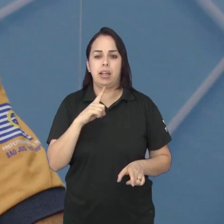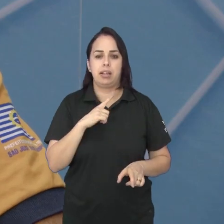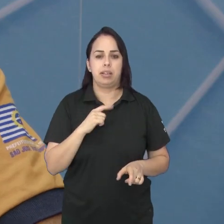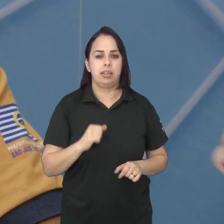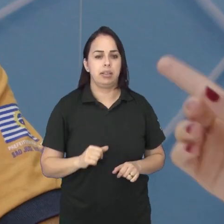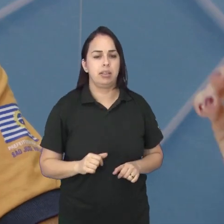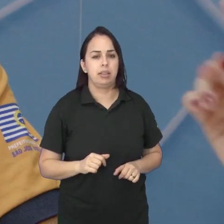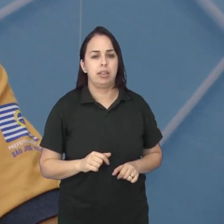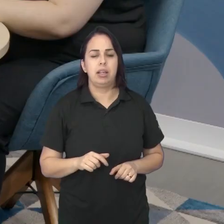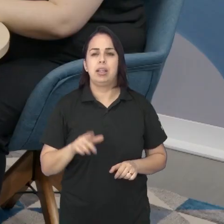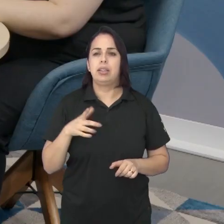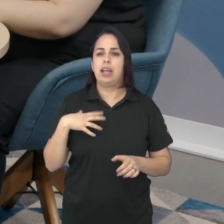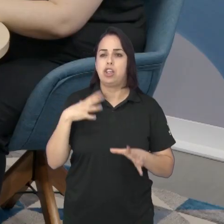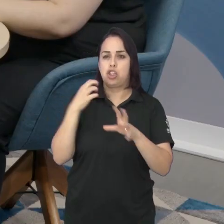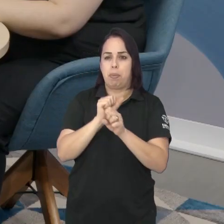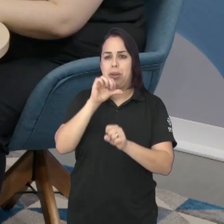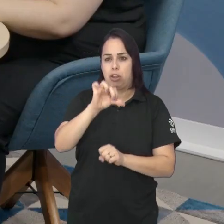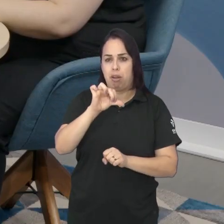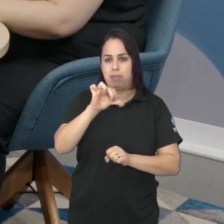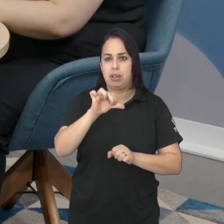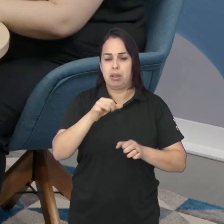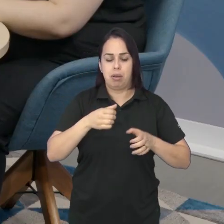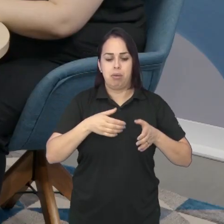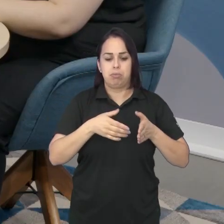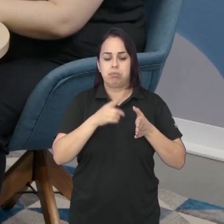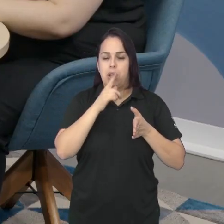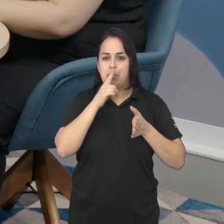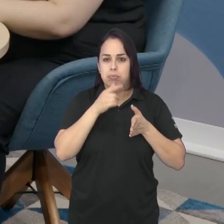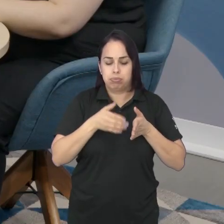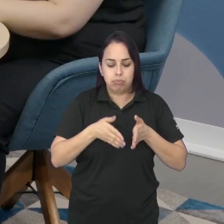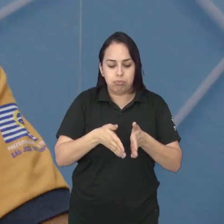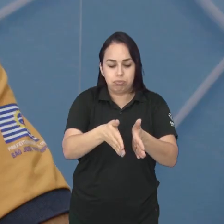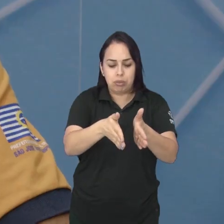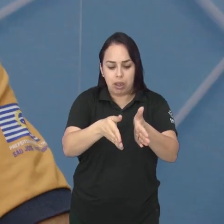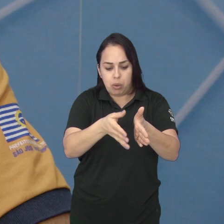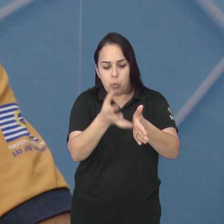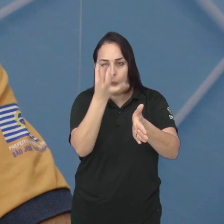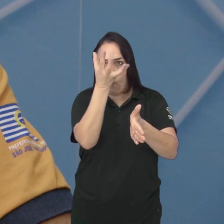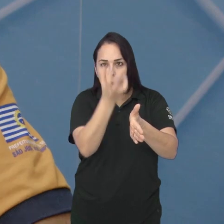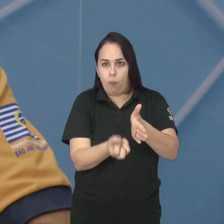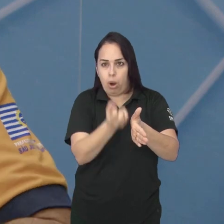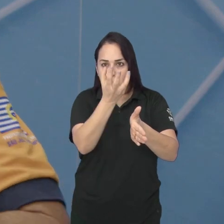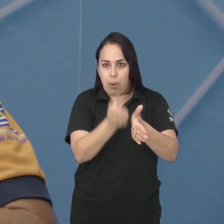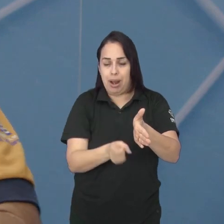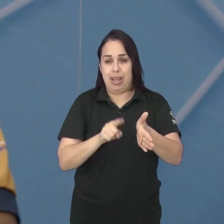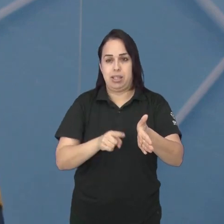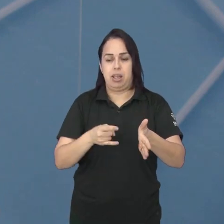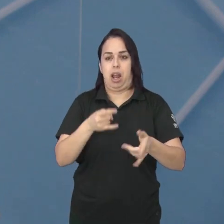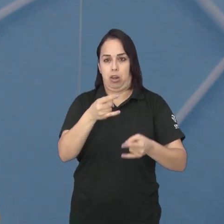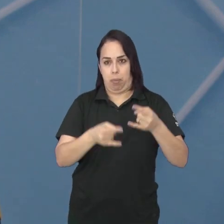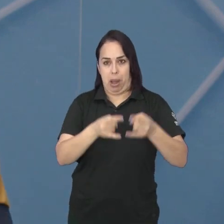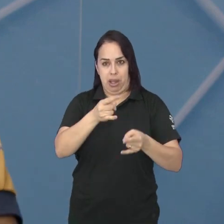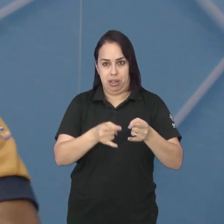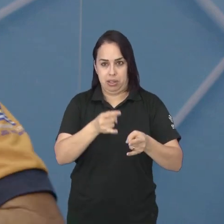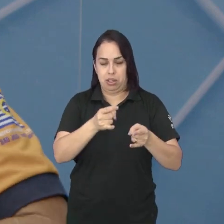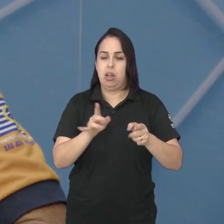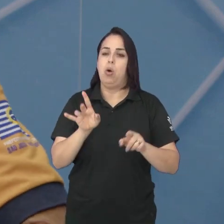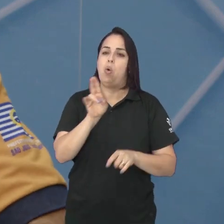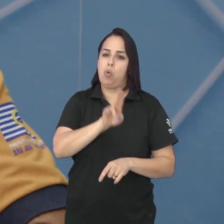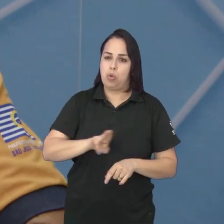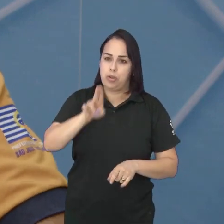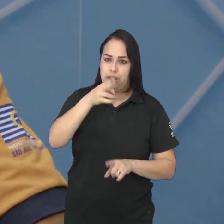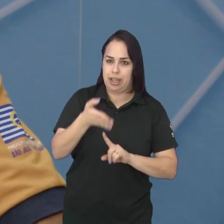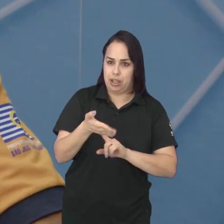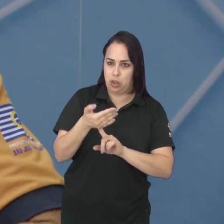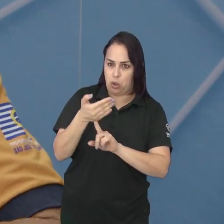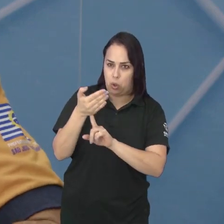hoje. São quantos ao todo? Nós temos 9 pluviômetros hoje instalados na cidade e temos também, esses são os automáticos, né? Então, com o